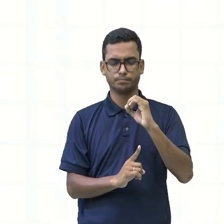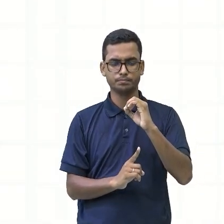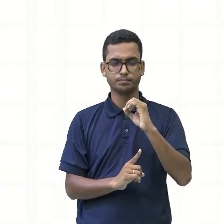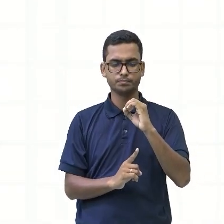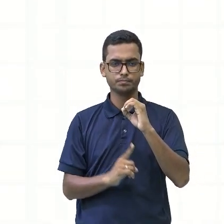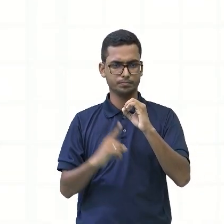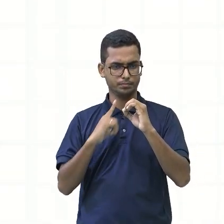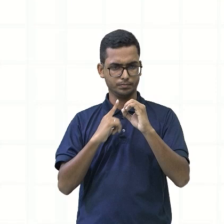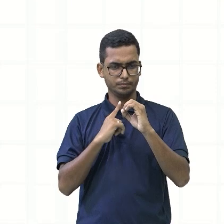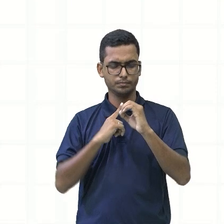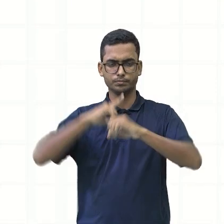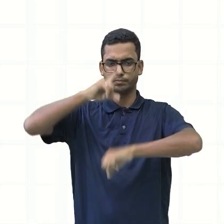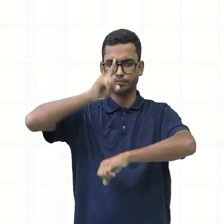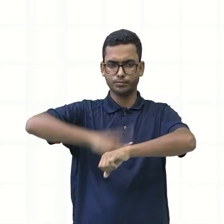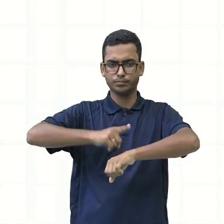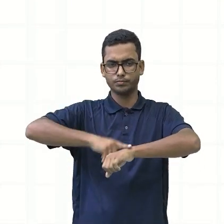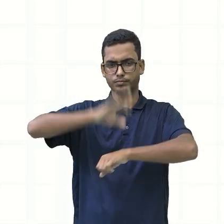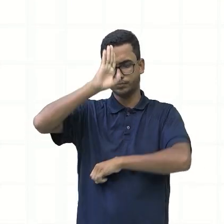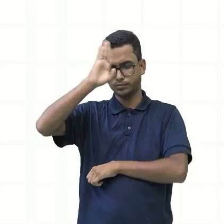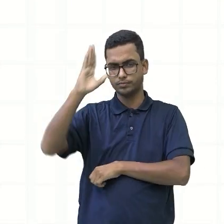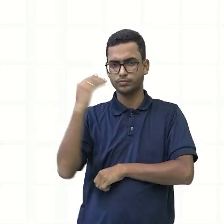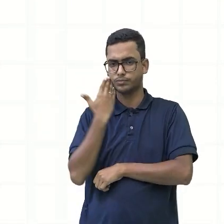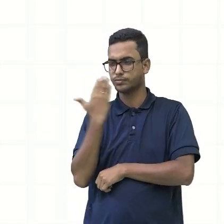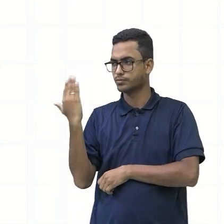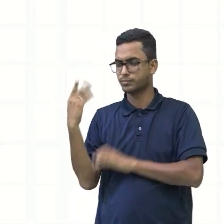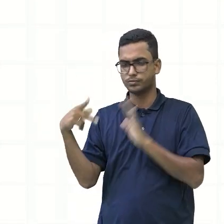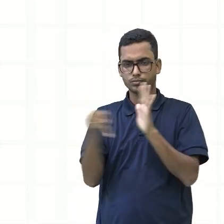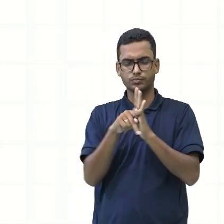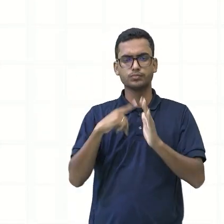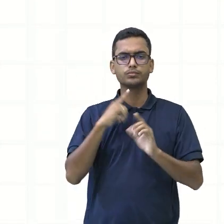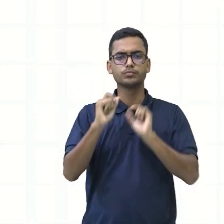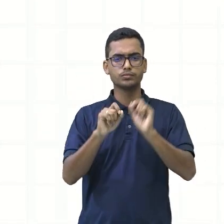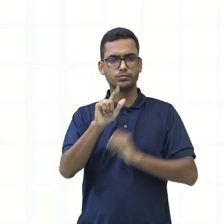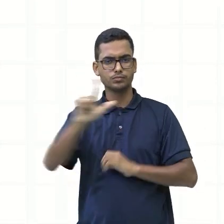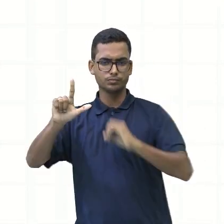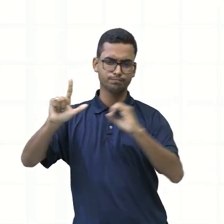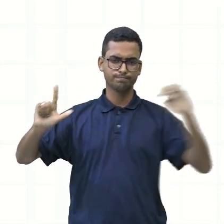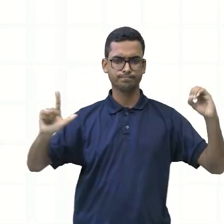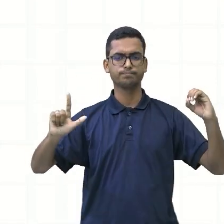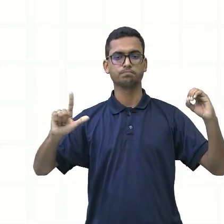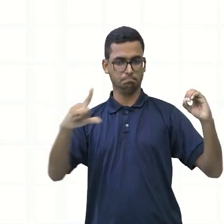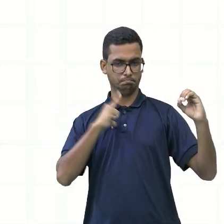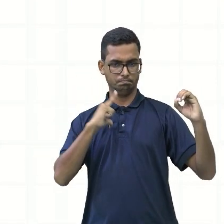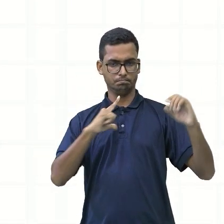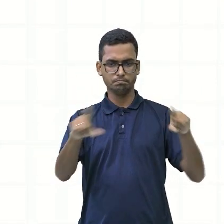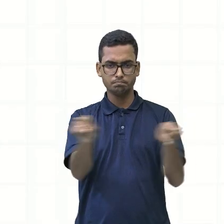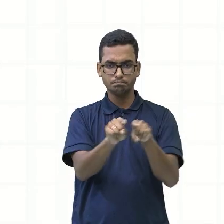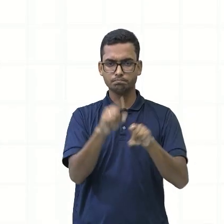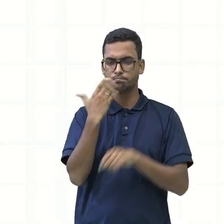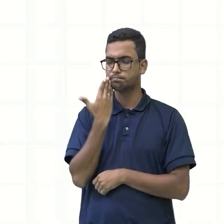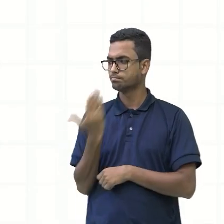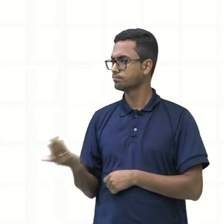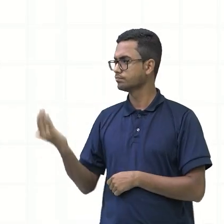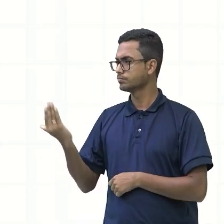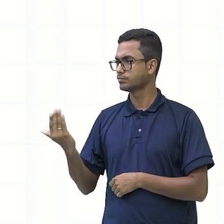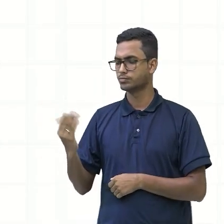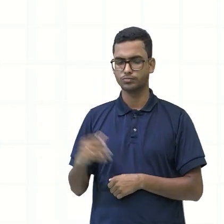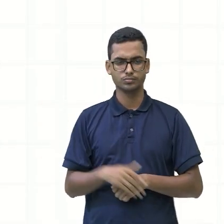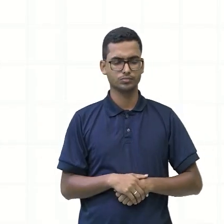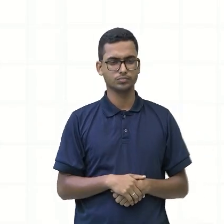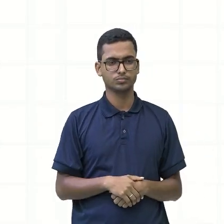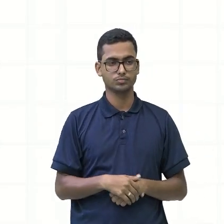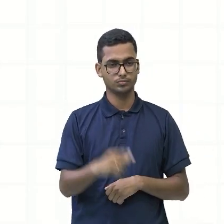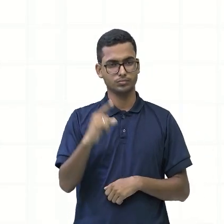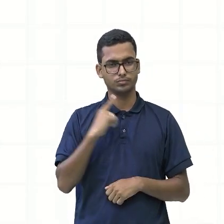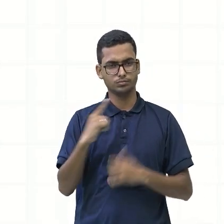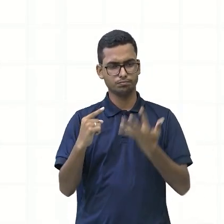Vai dividir a leste e oeste, né? Ou seja, vai dividir também, né, gente, nós temos aí